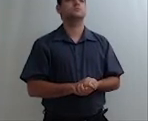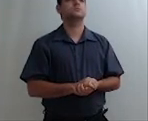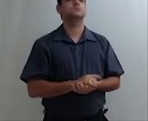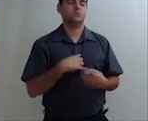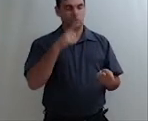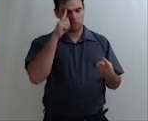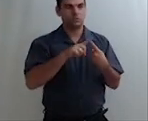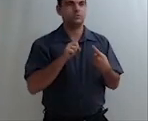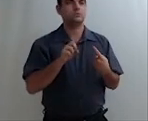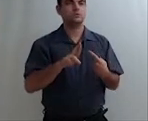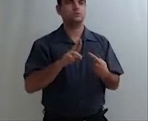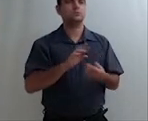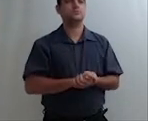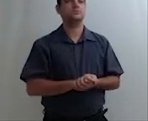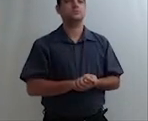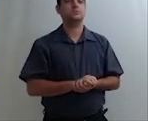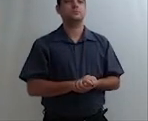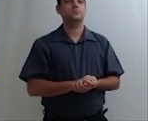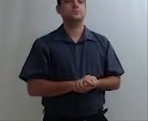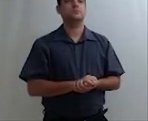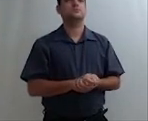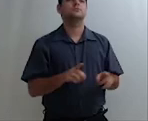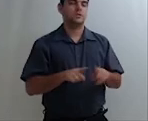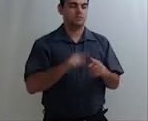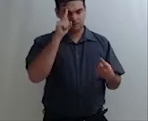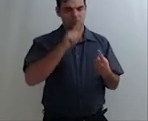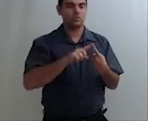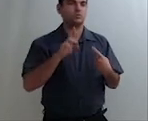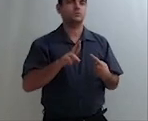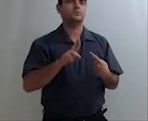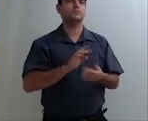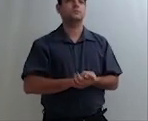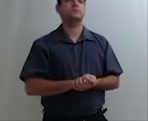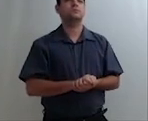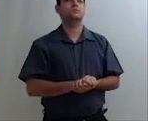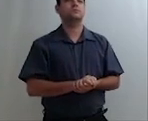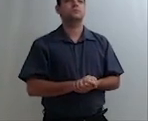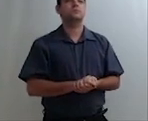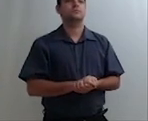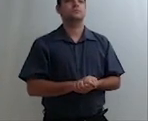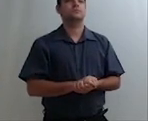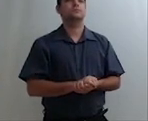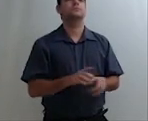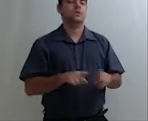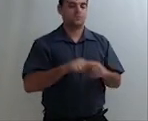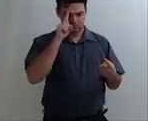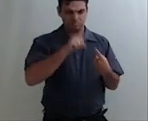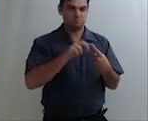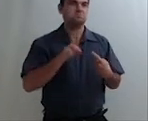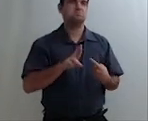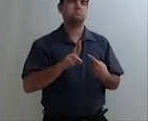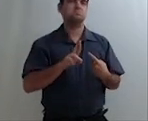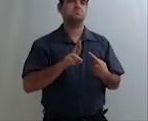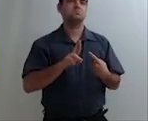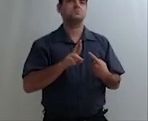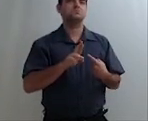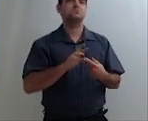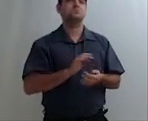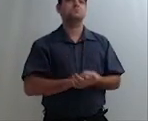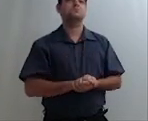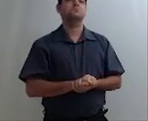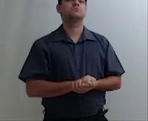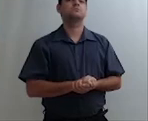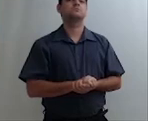presidente Ministro Rogério me acompanho Ministro nef acompanho po não Então fica